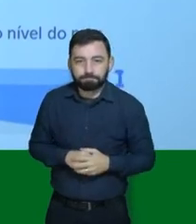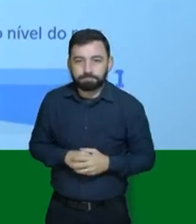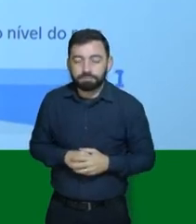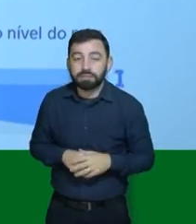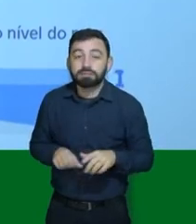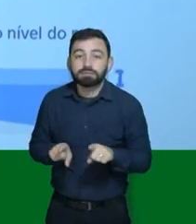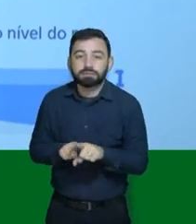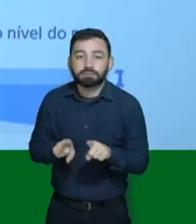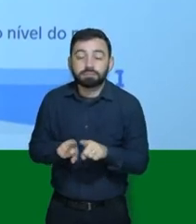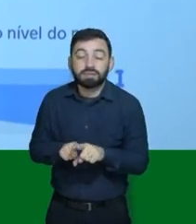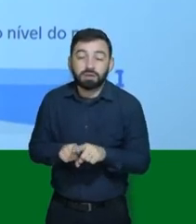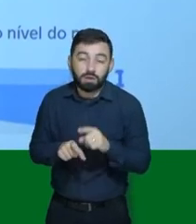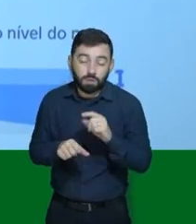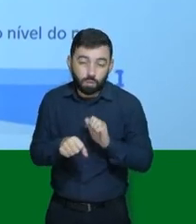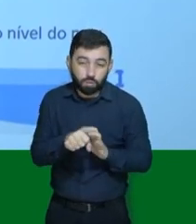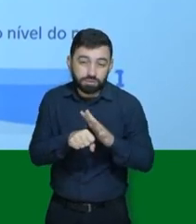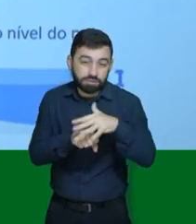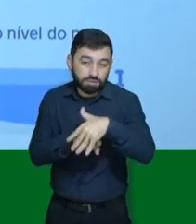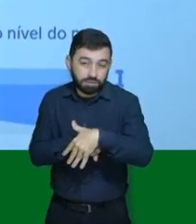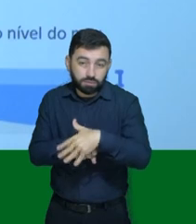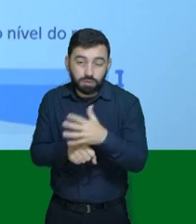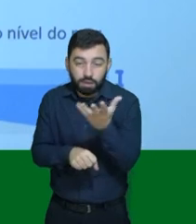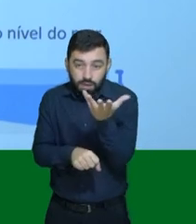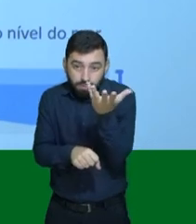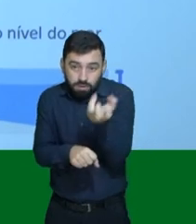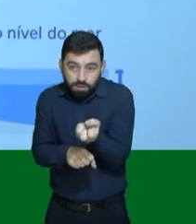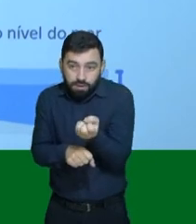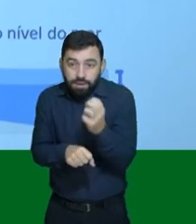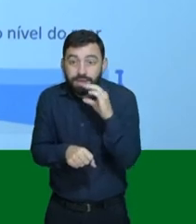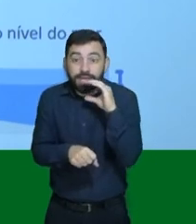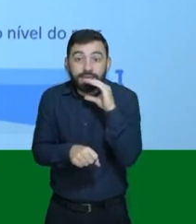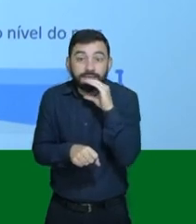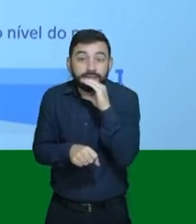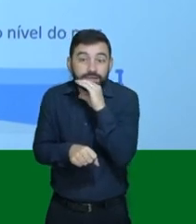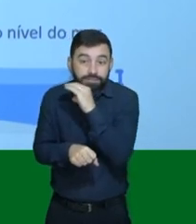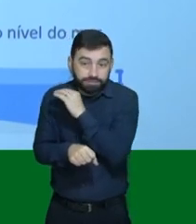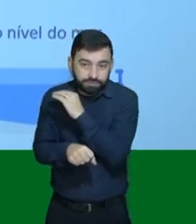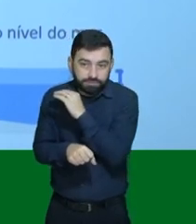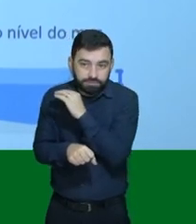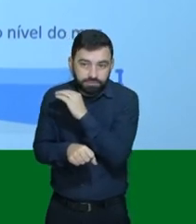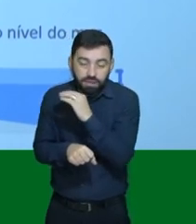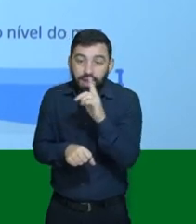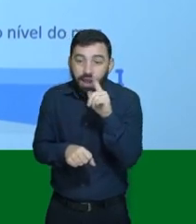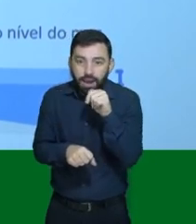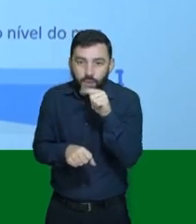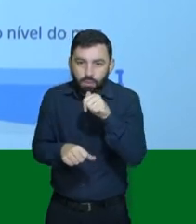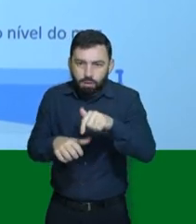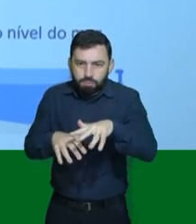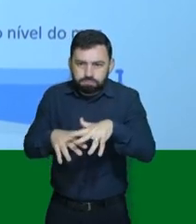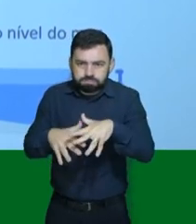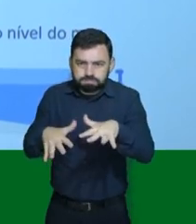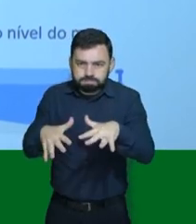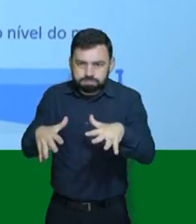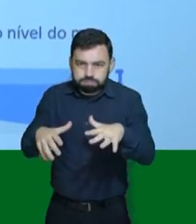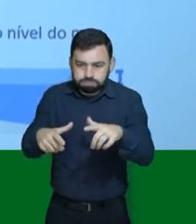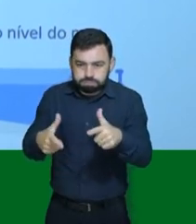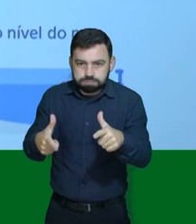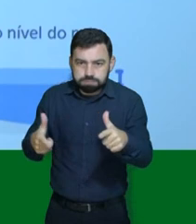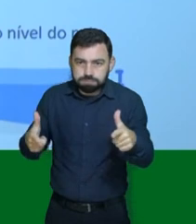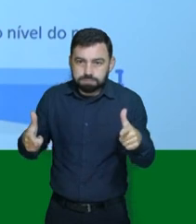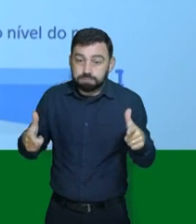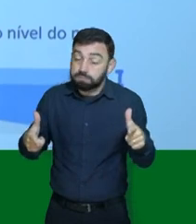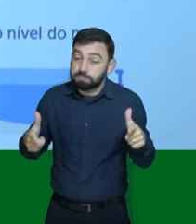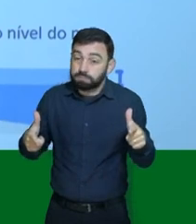quando os oceanos absorvem esse calor, então a água expande, né? A água quente ela